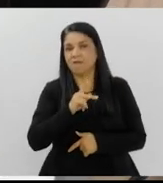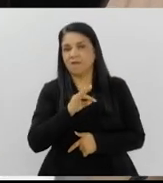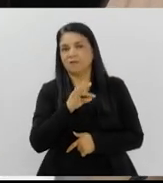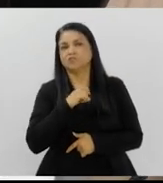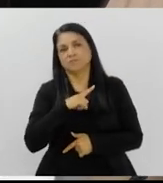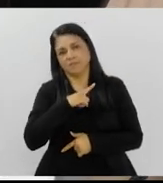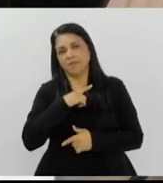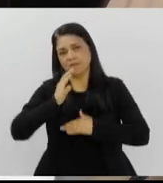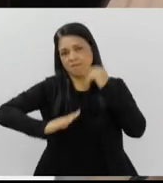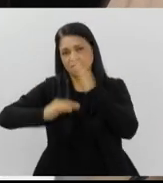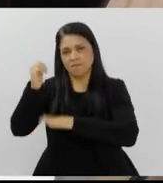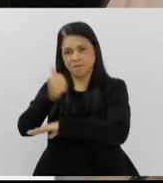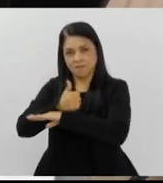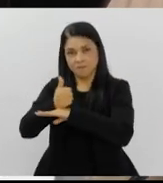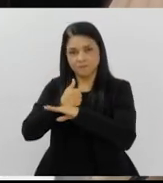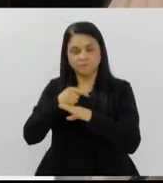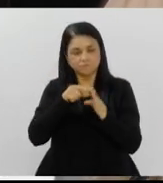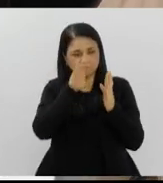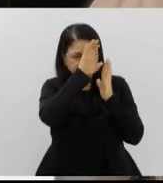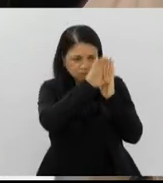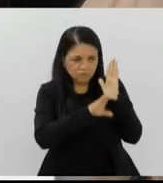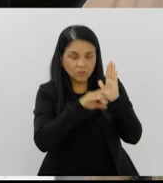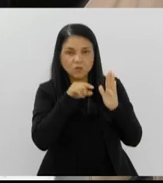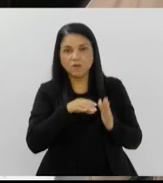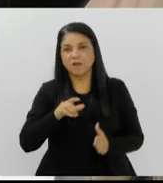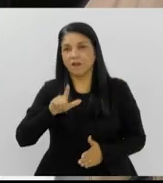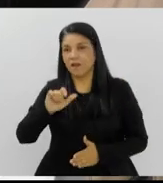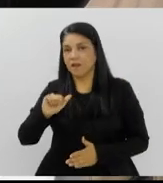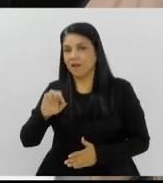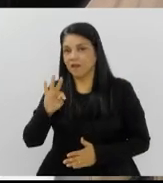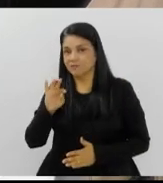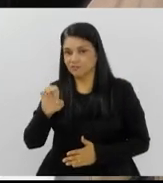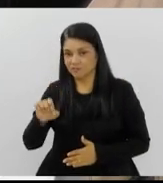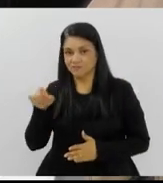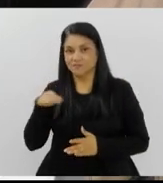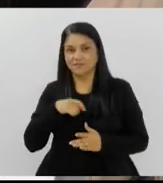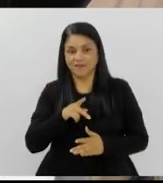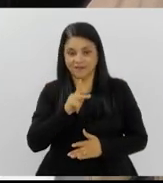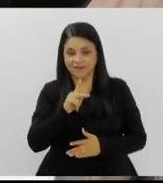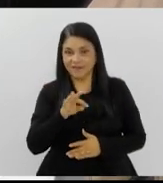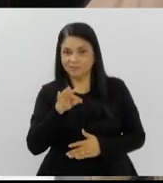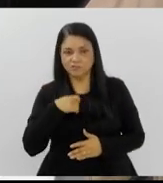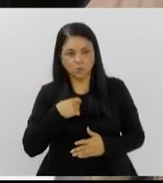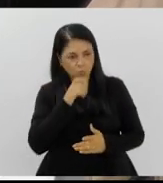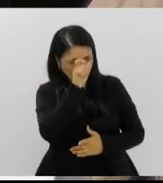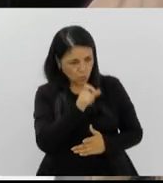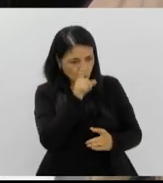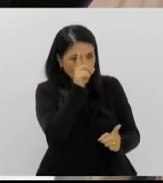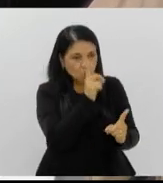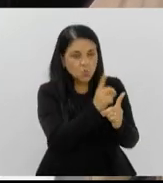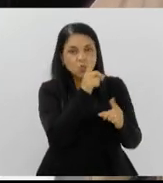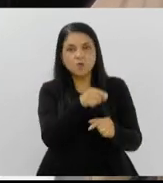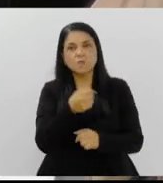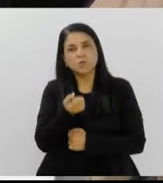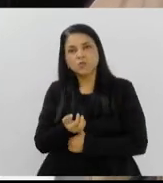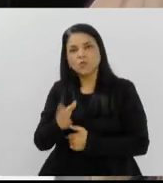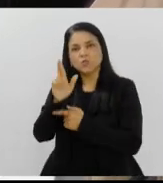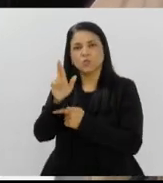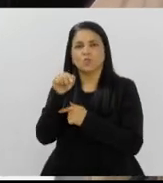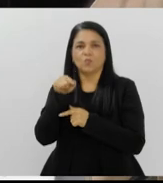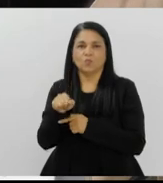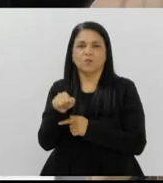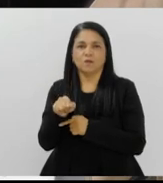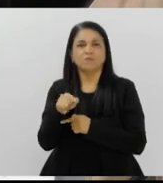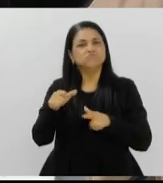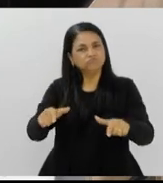Quando fui ver o currículo Lattes da Kátia, eu encontrei uma pessoa real. Ela é uma doutora. Ela tem